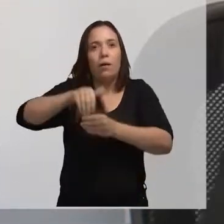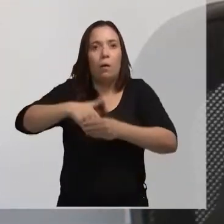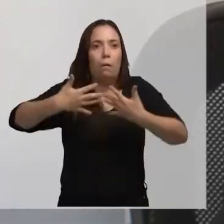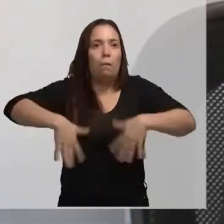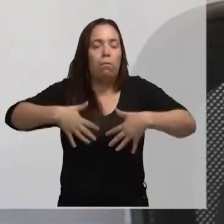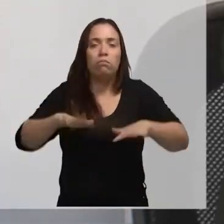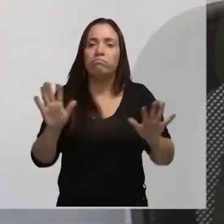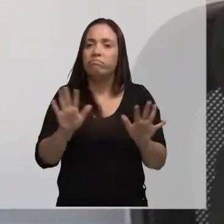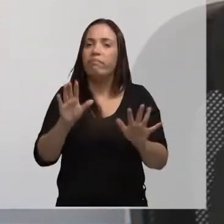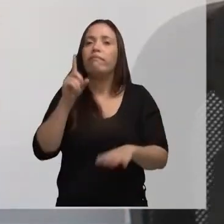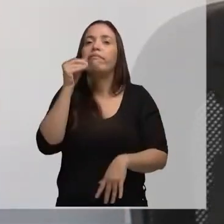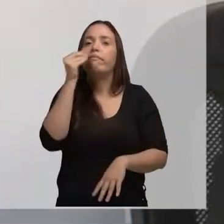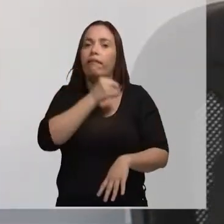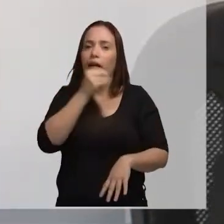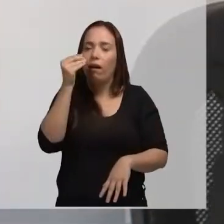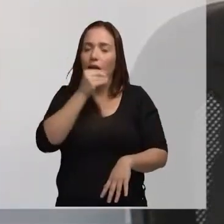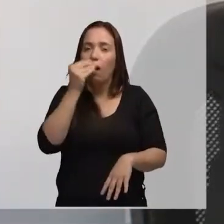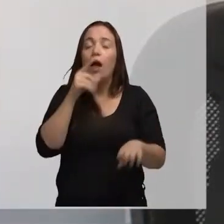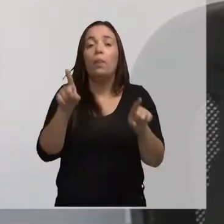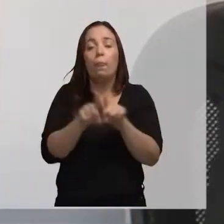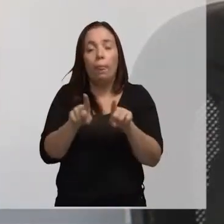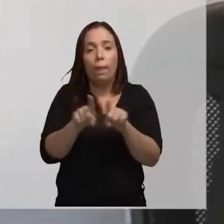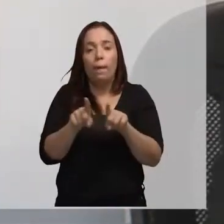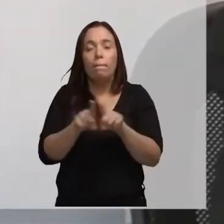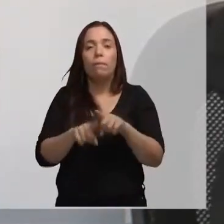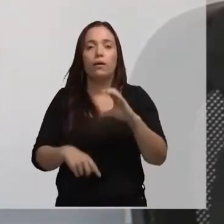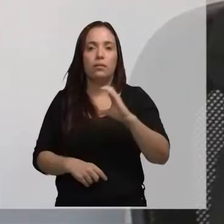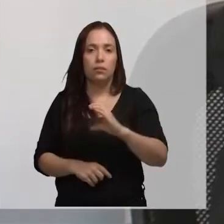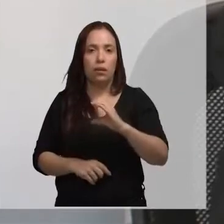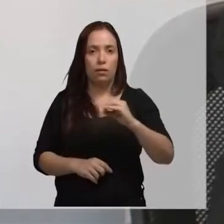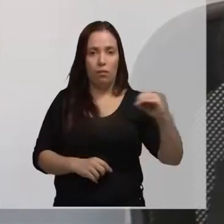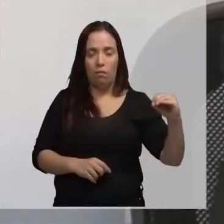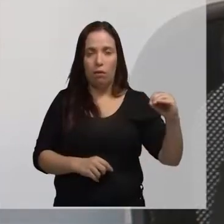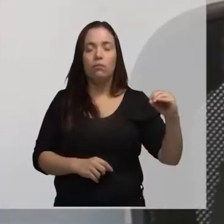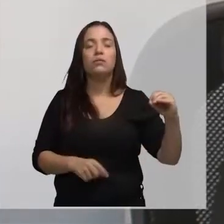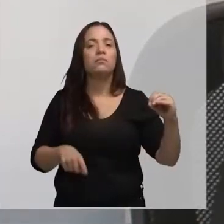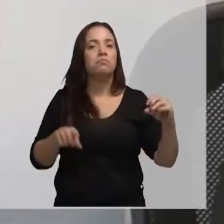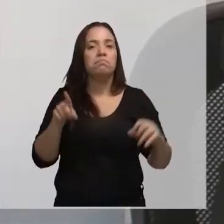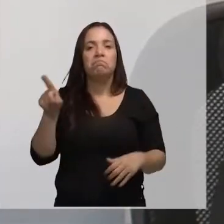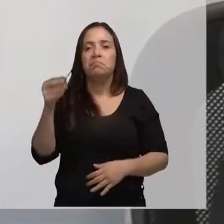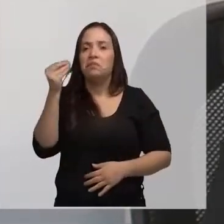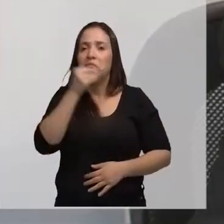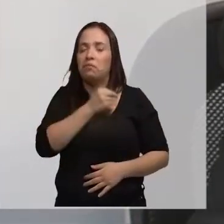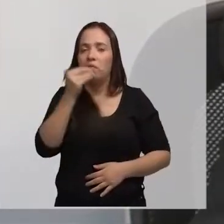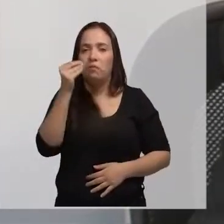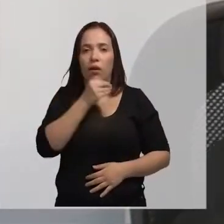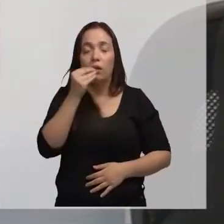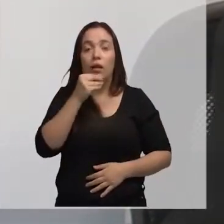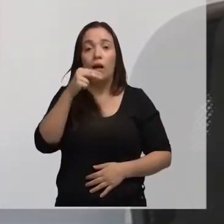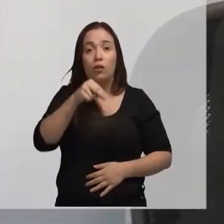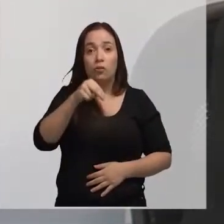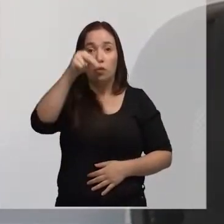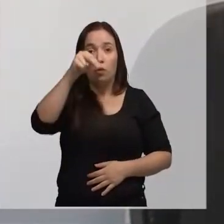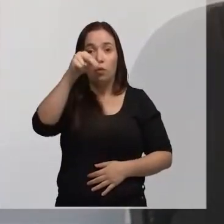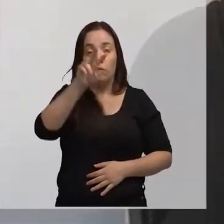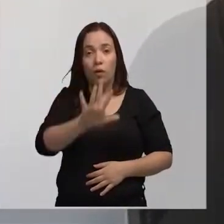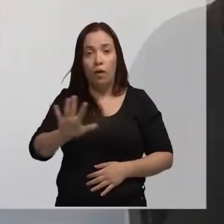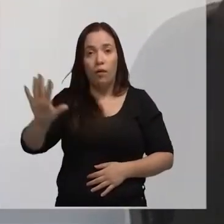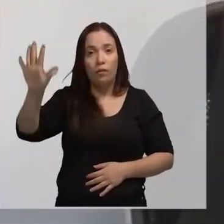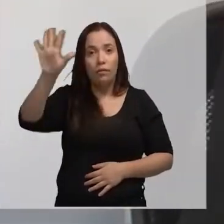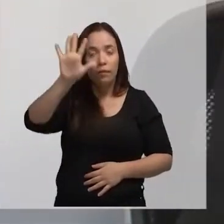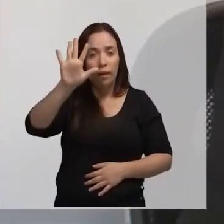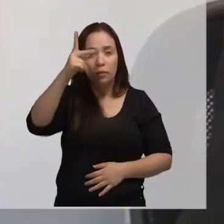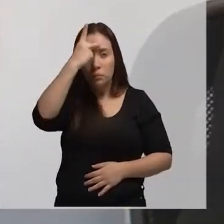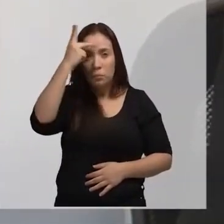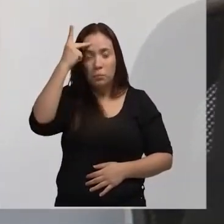Na região centro-oeste, que tem um eleitorado parecido com o sul e o sudeste, também ele não cresceu. Na região norte e nordeste, é sofrível